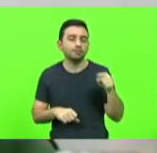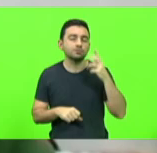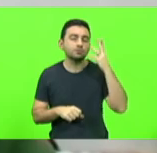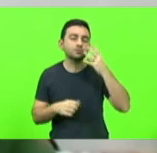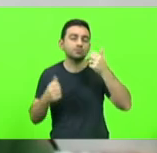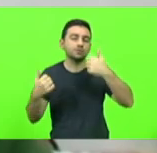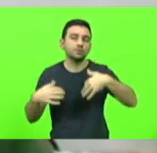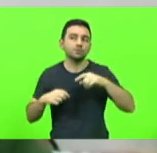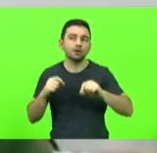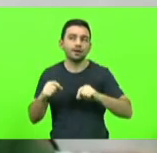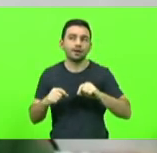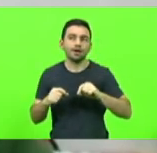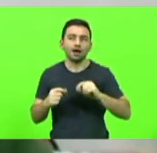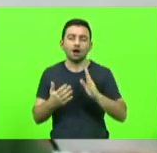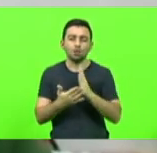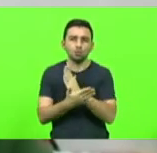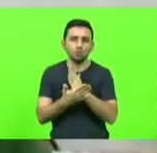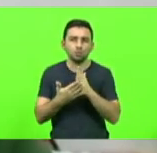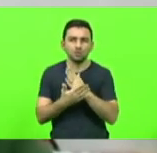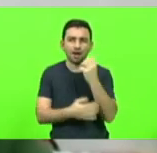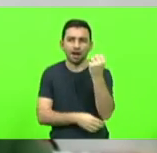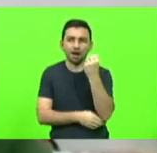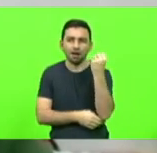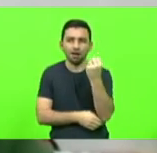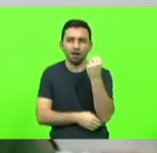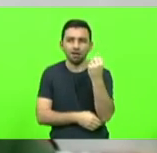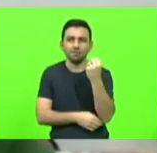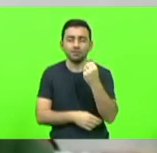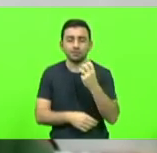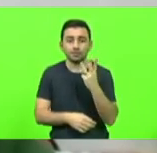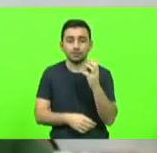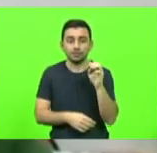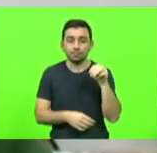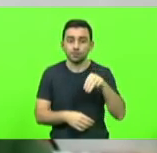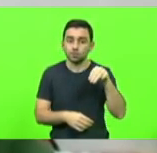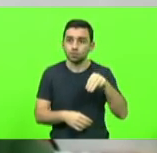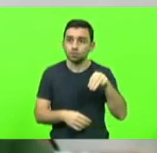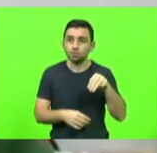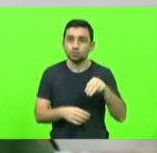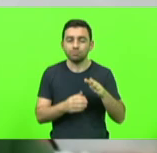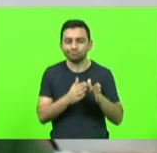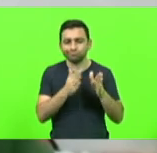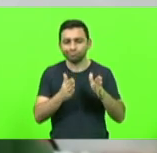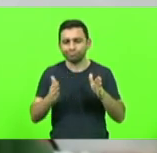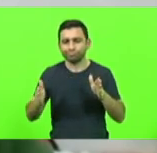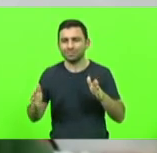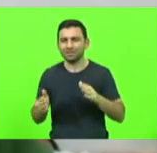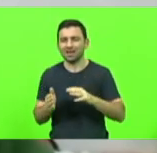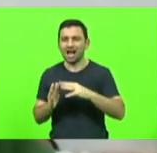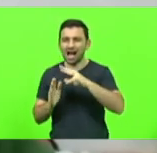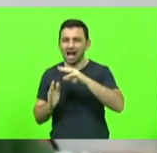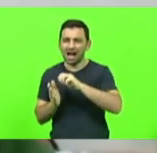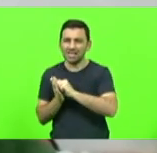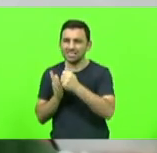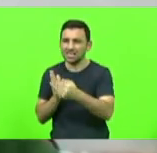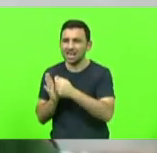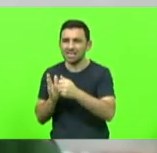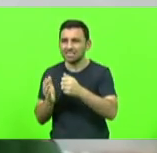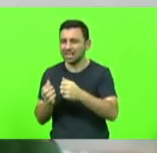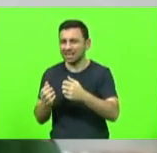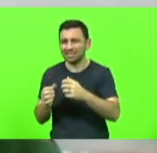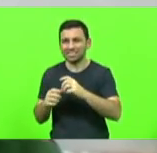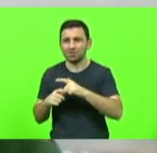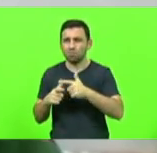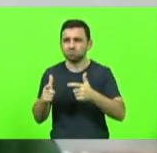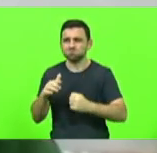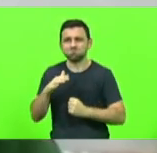Casos graves estão sendo atendidos a cada meia hora. As agendas são cheias, a demanda gigantesca